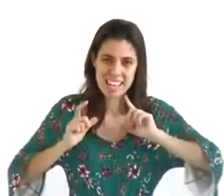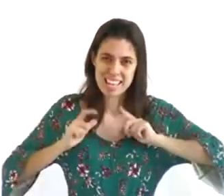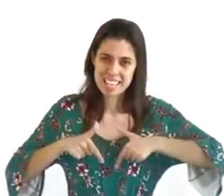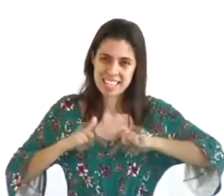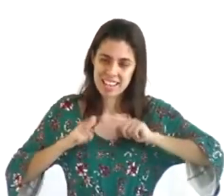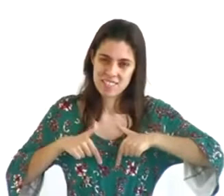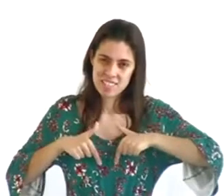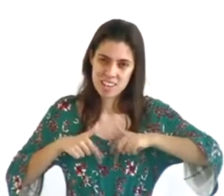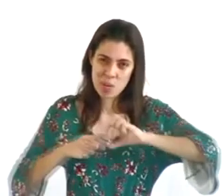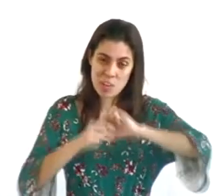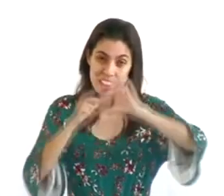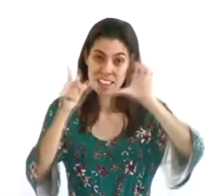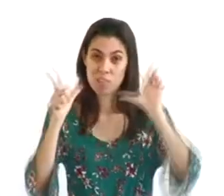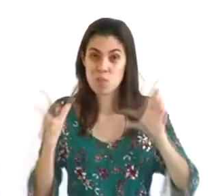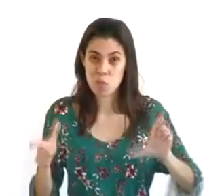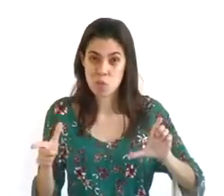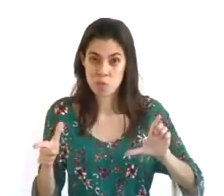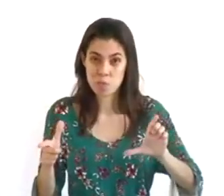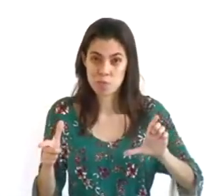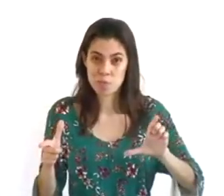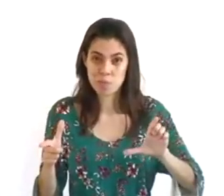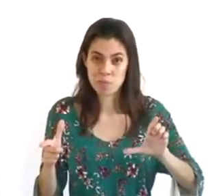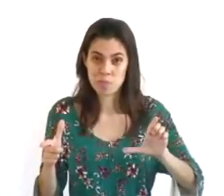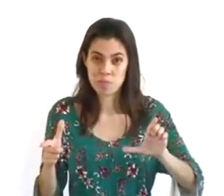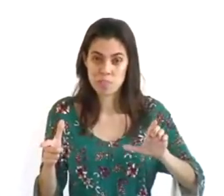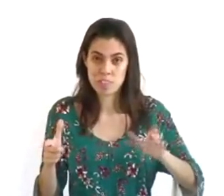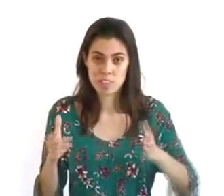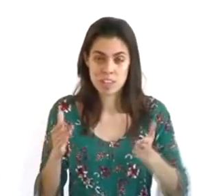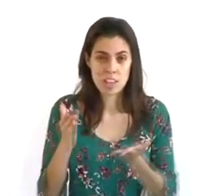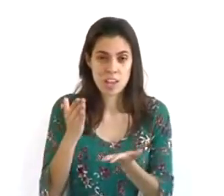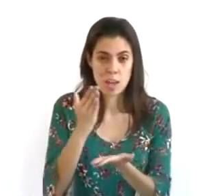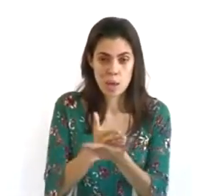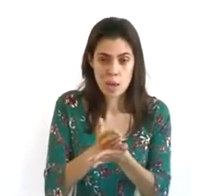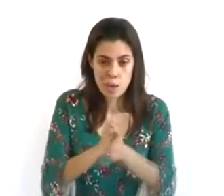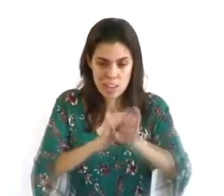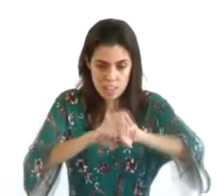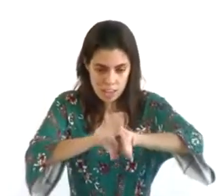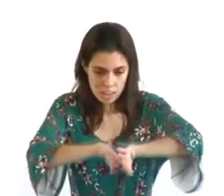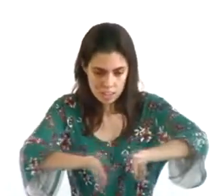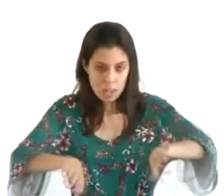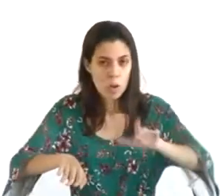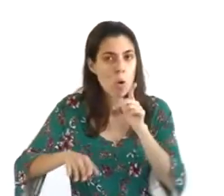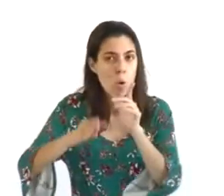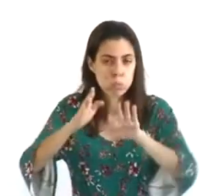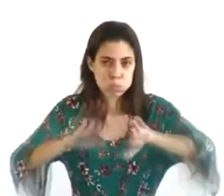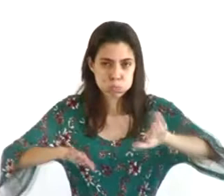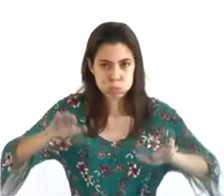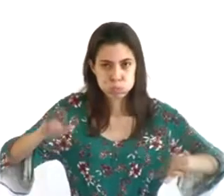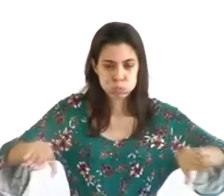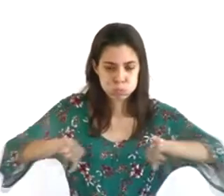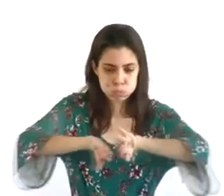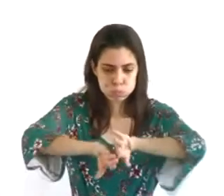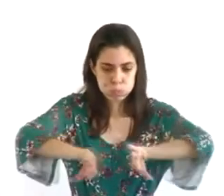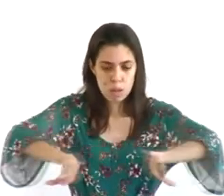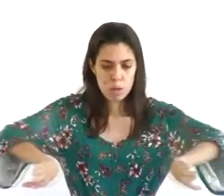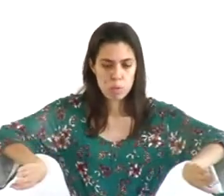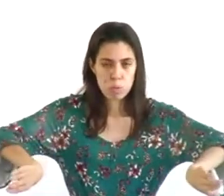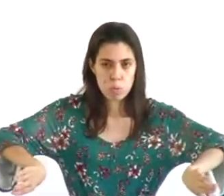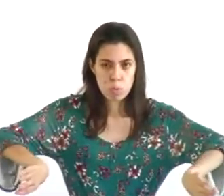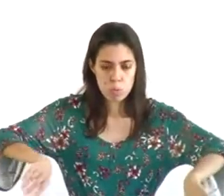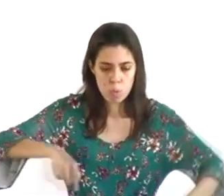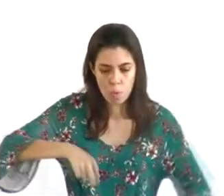braço estendido, aquele que separou em duas partes o mar vermelho, e por entre elas fez passar a Israel,